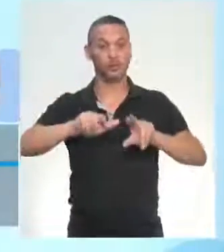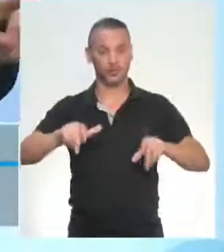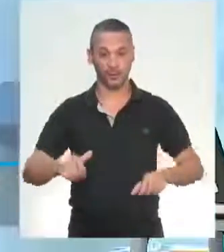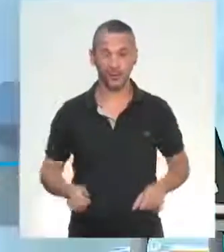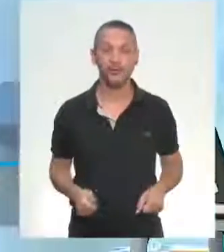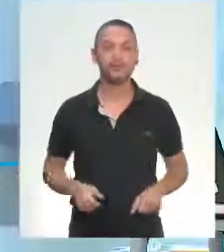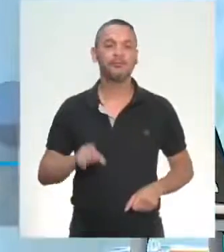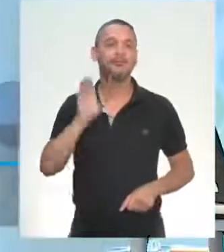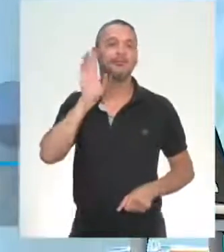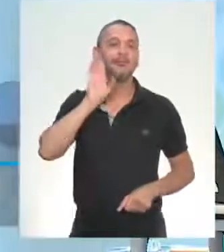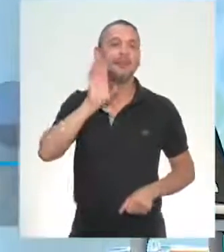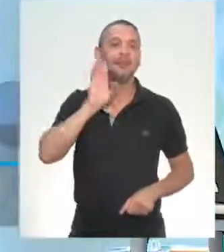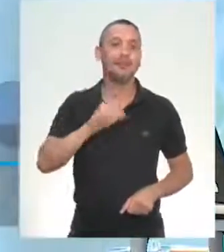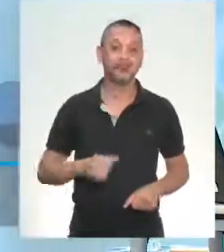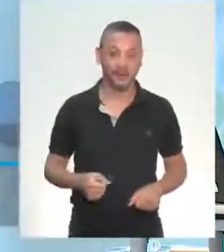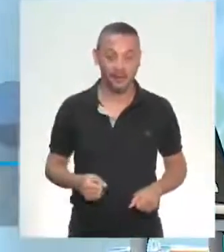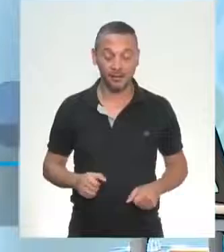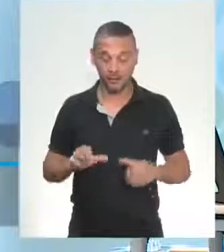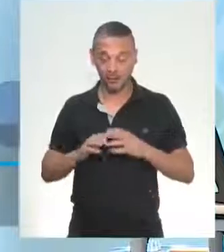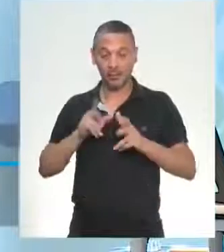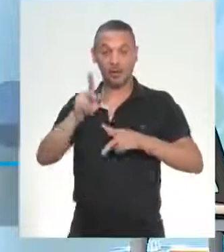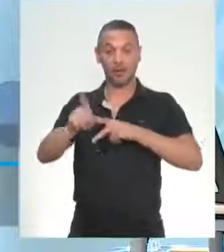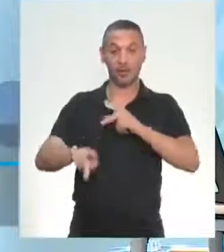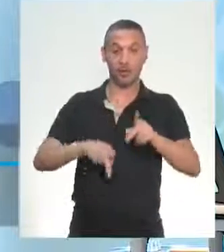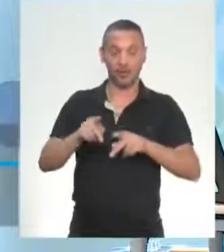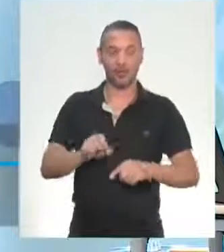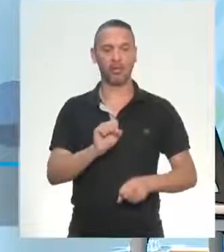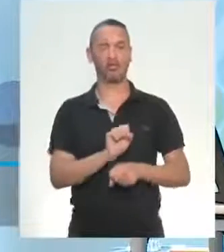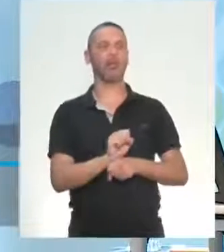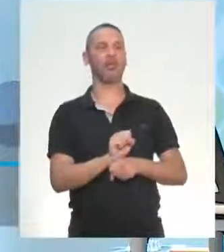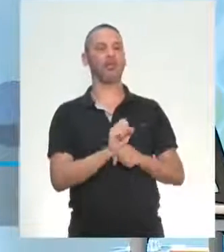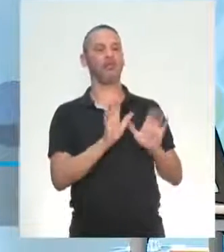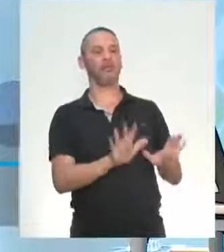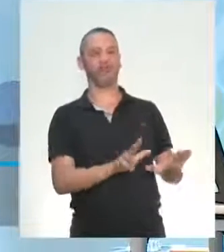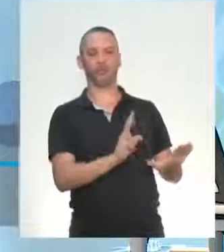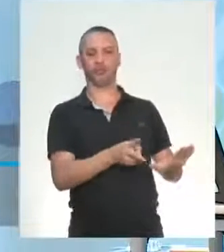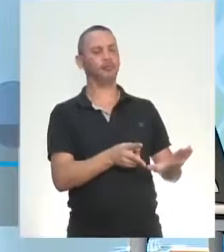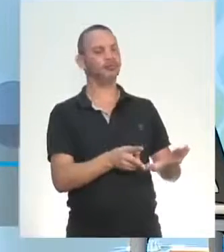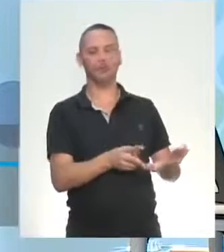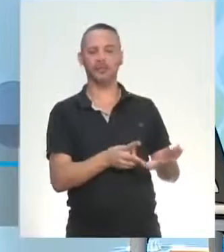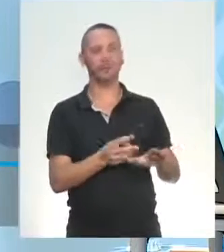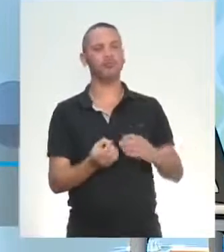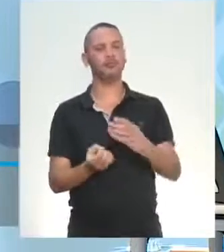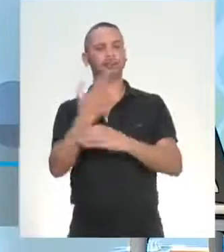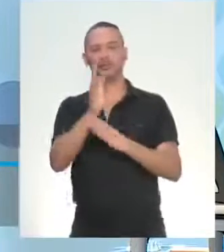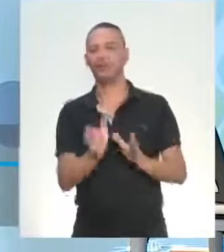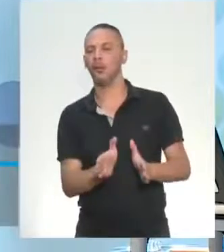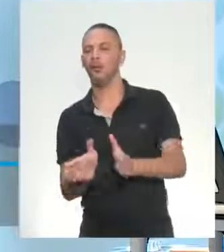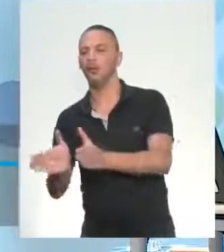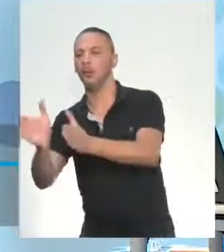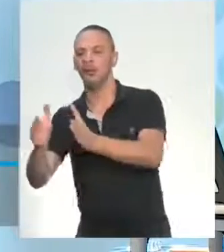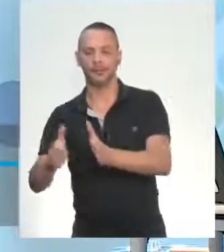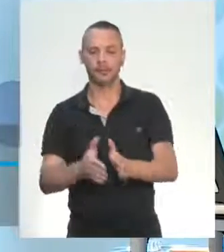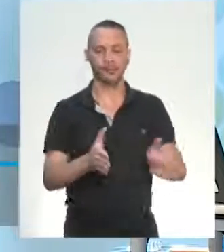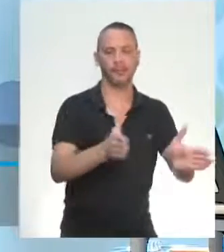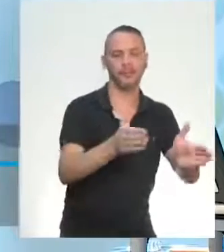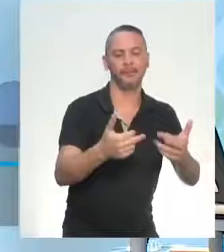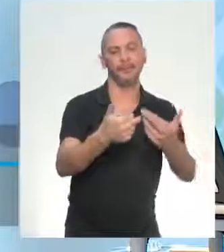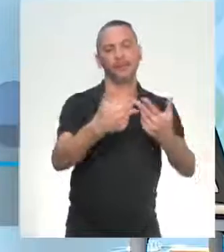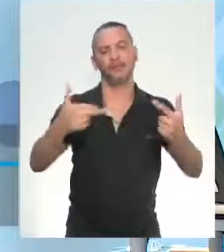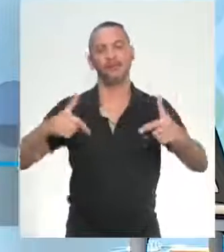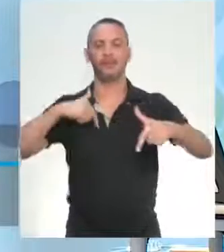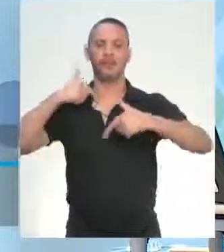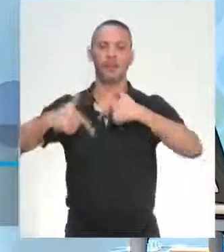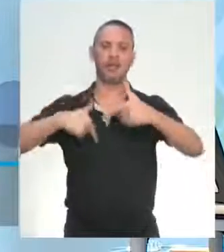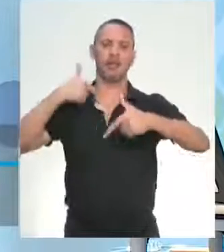Legal, galerinha? Portanto, esses povos não eram estáticos, eles desenvolviam diversas rotas e faziam muito